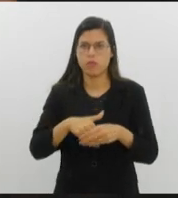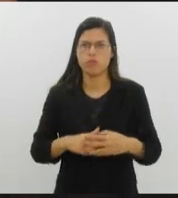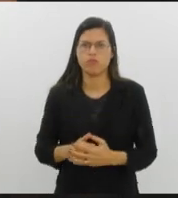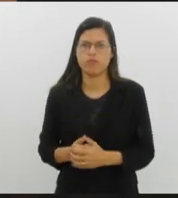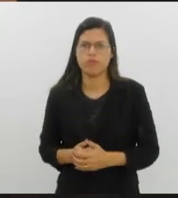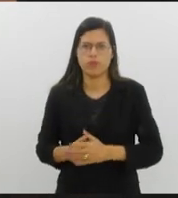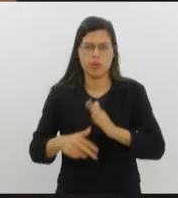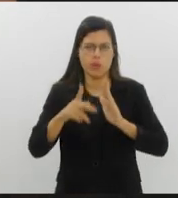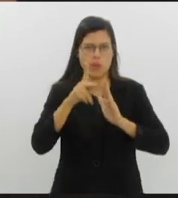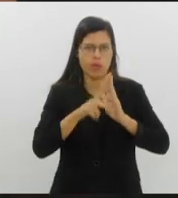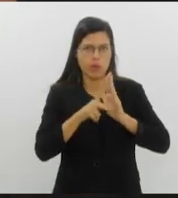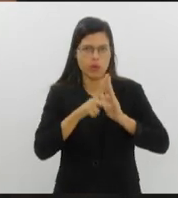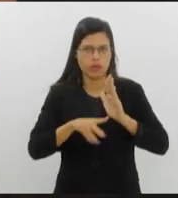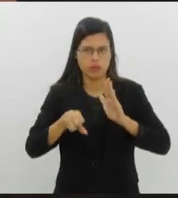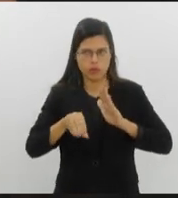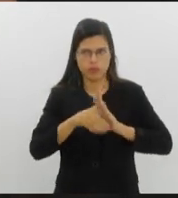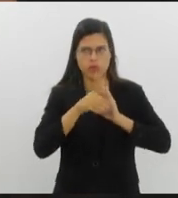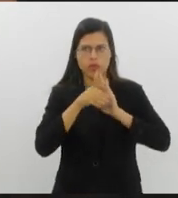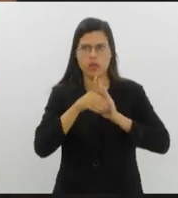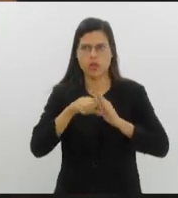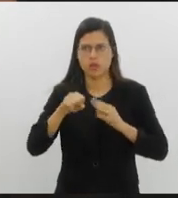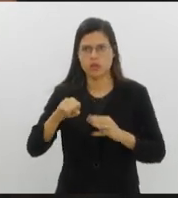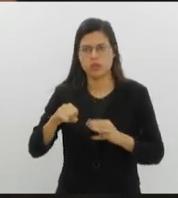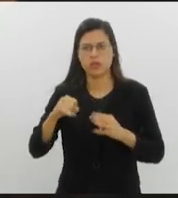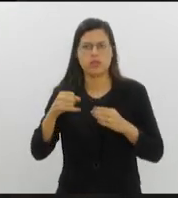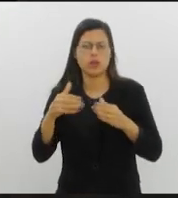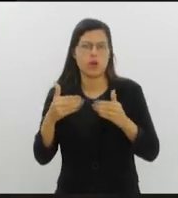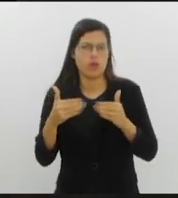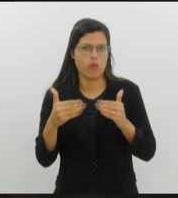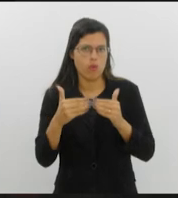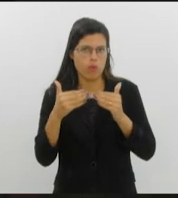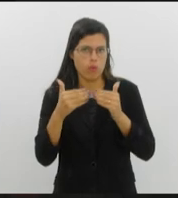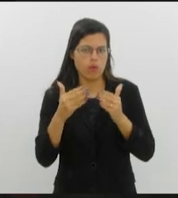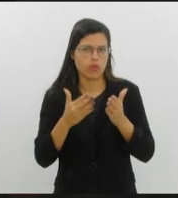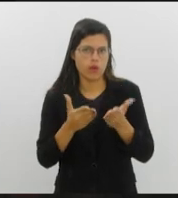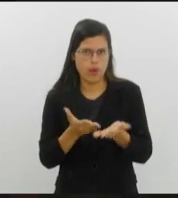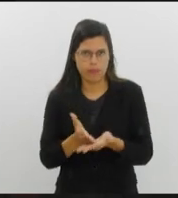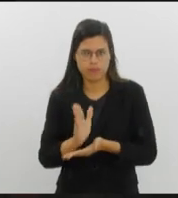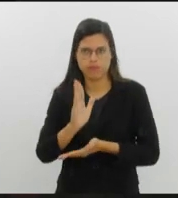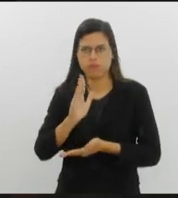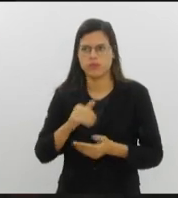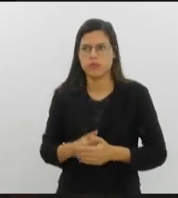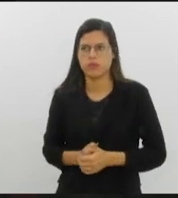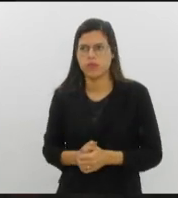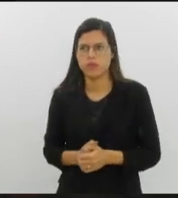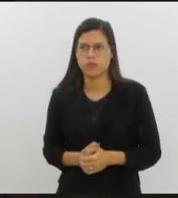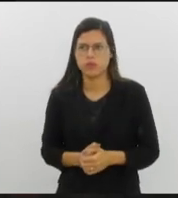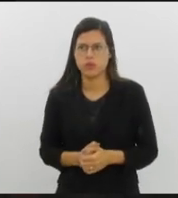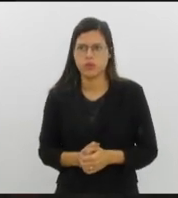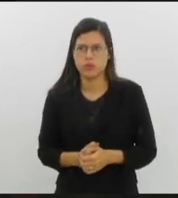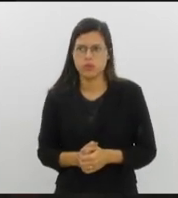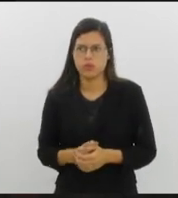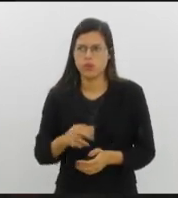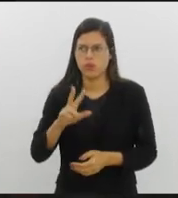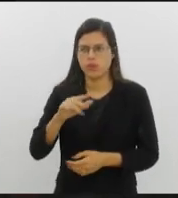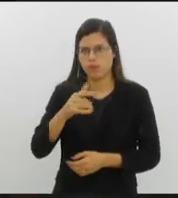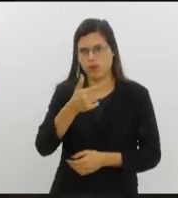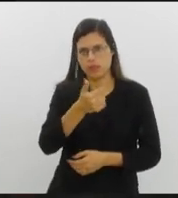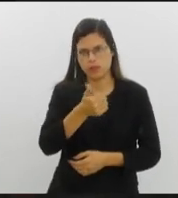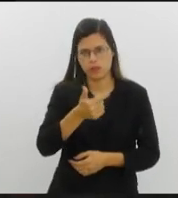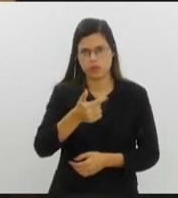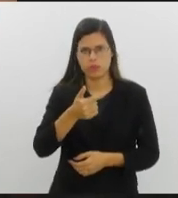O projeto assim emendado. Senhores que aprovam, permaneçam como estão. Aprovado. Vai a redação do vencido para a segunda